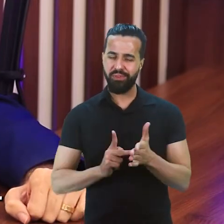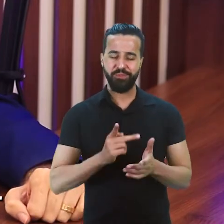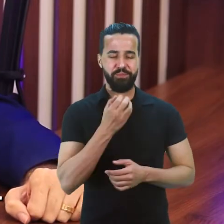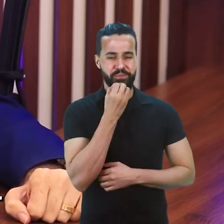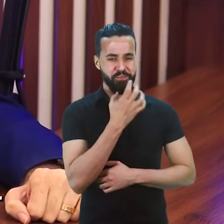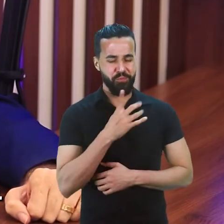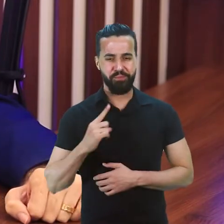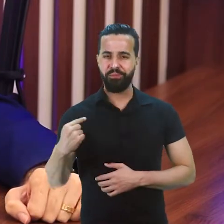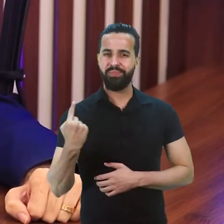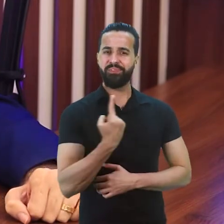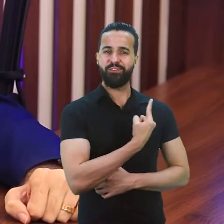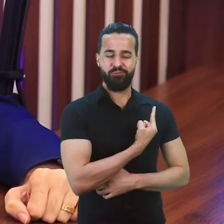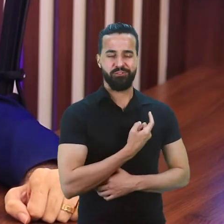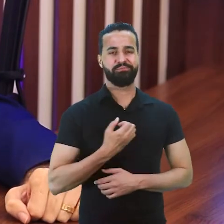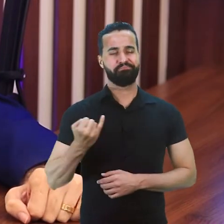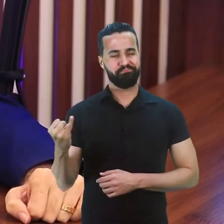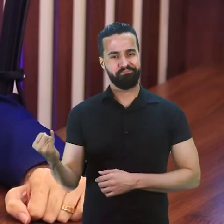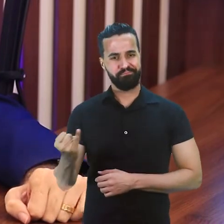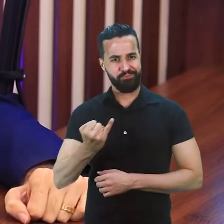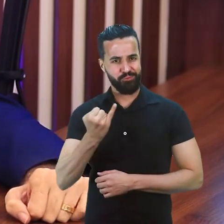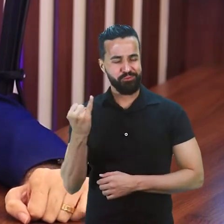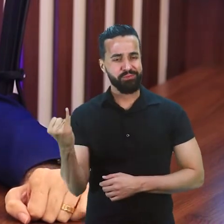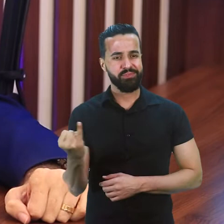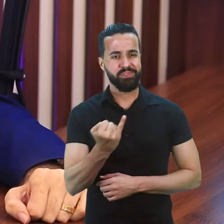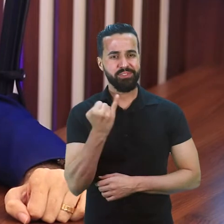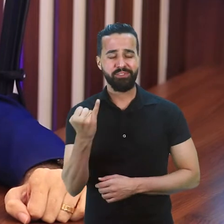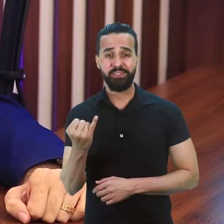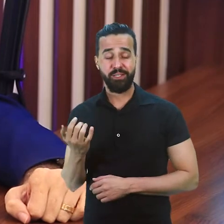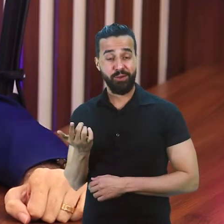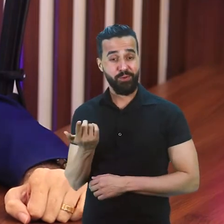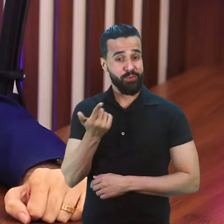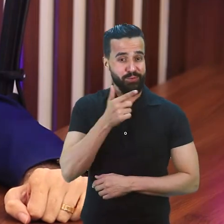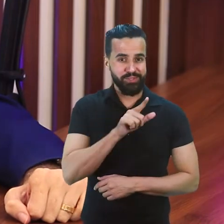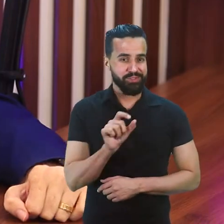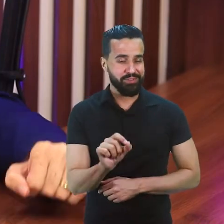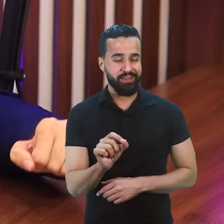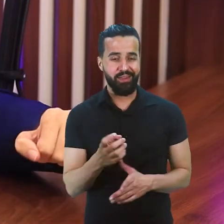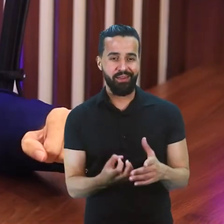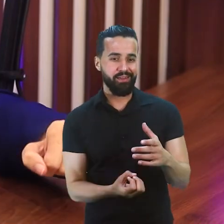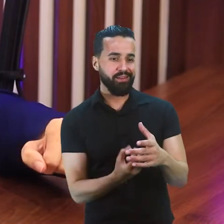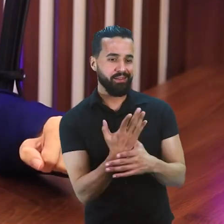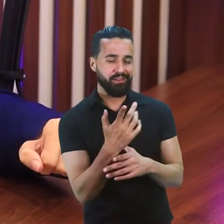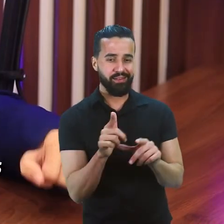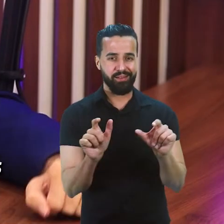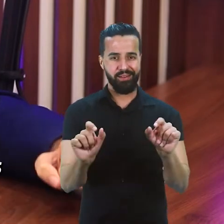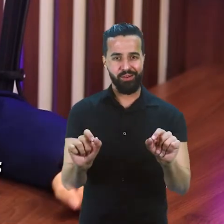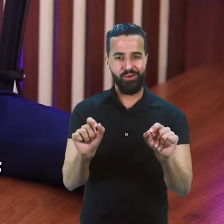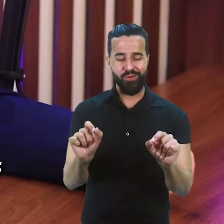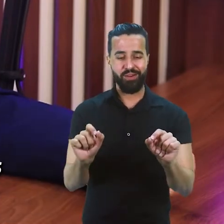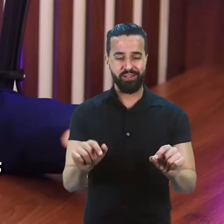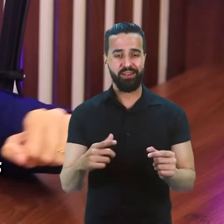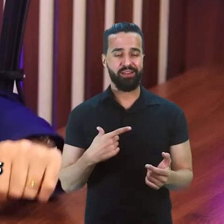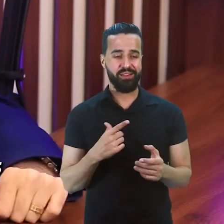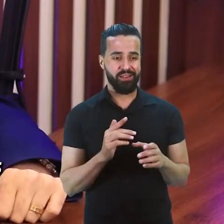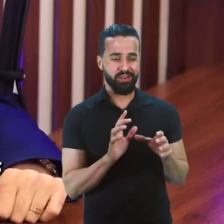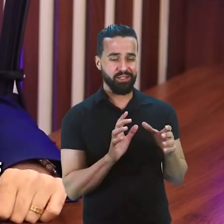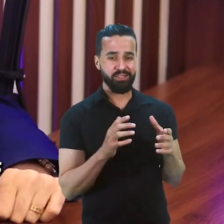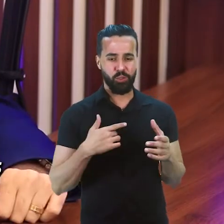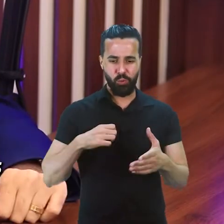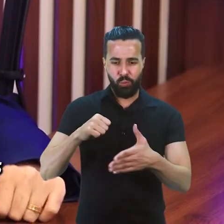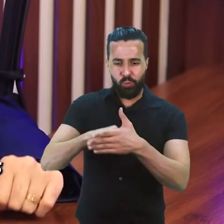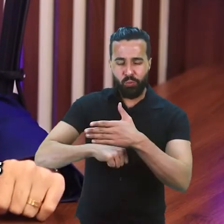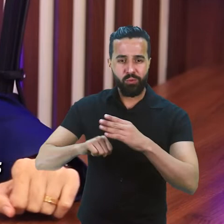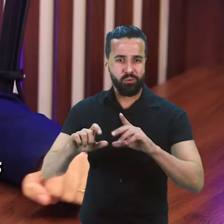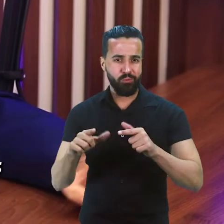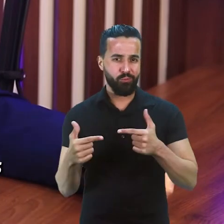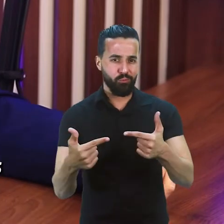muito importante. A gente conseguiu criar aí várias, né, frentes de luta de